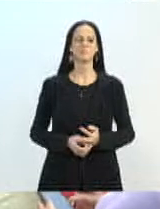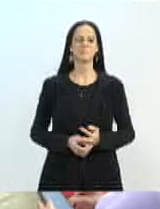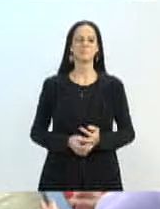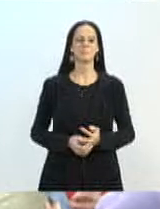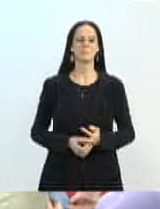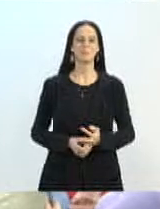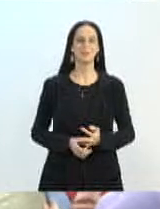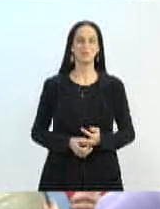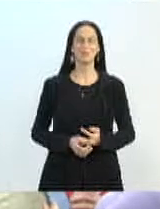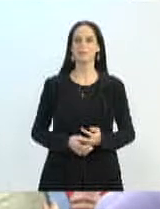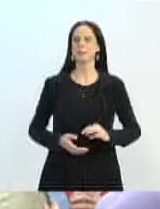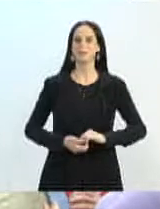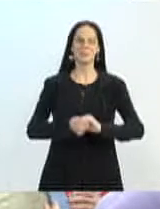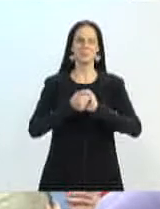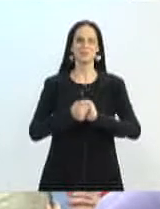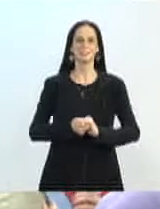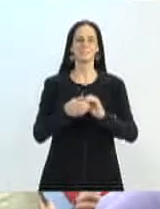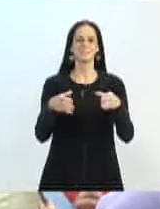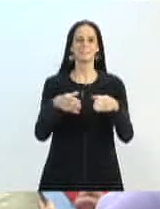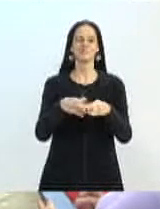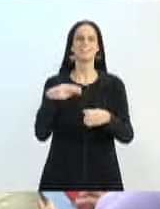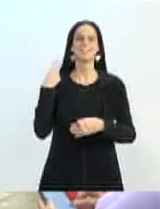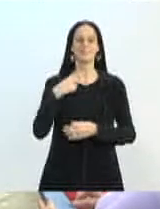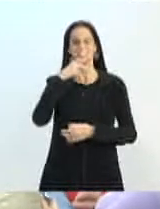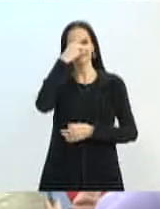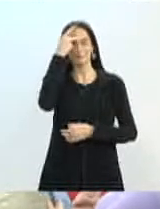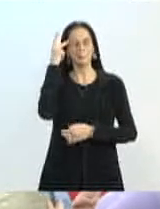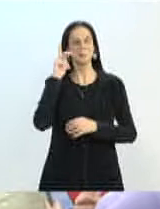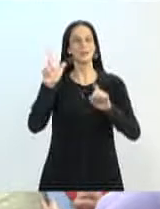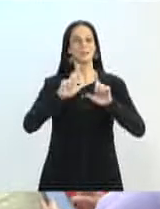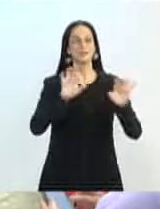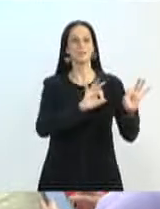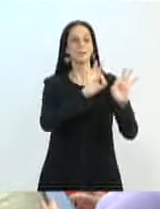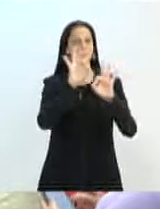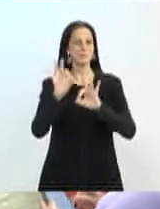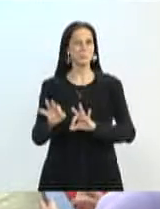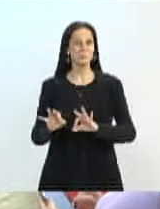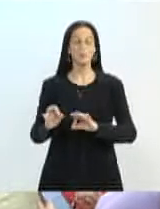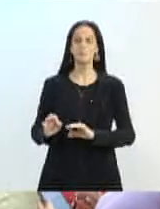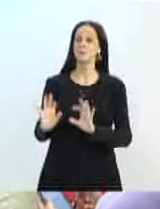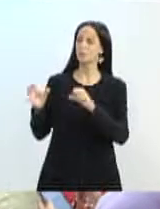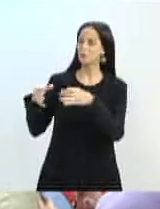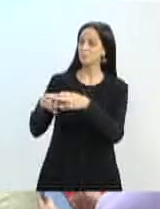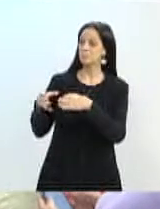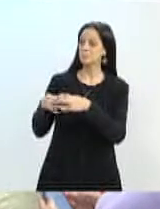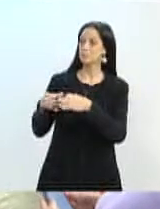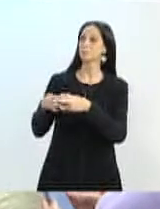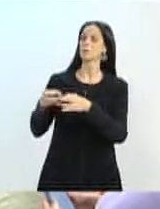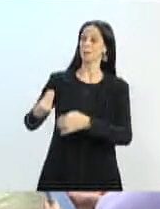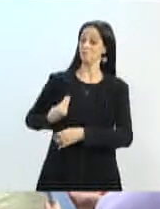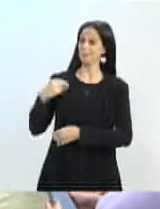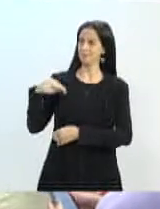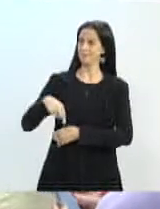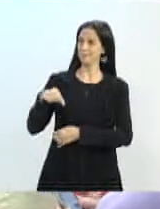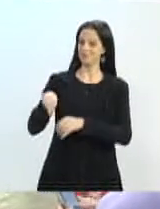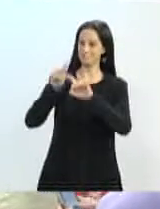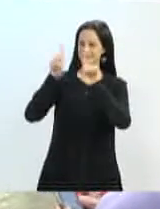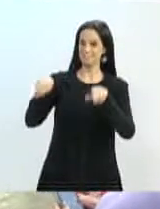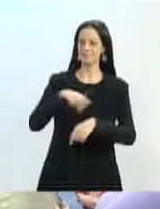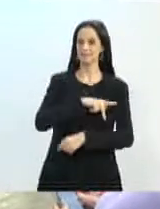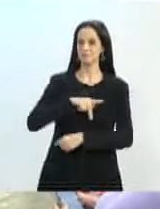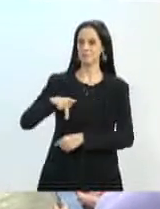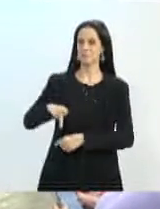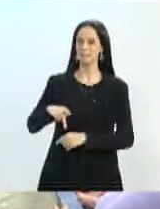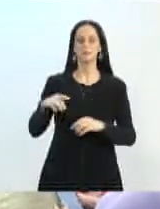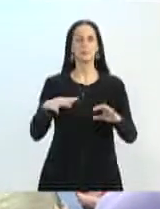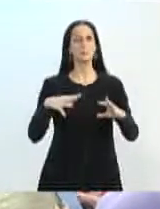Quero cumprimentar os colegas vereadores, amigos que nos acompanham na TVL, colegas servidores que aqui estão em plenária,